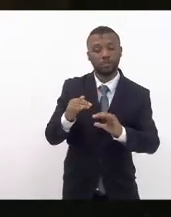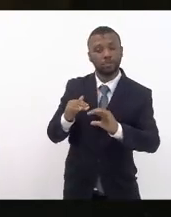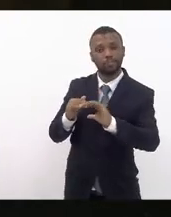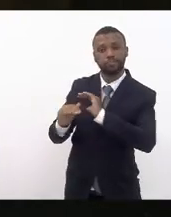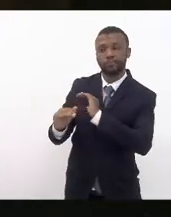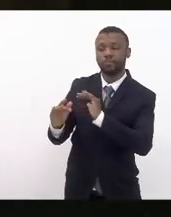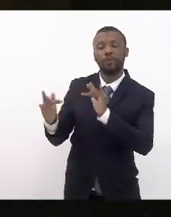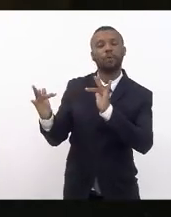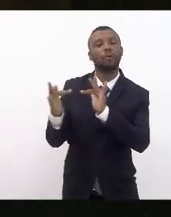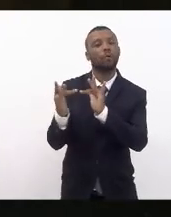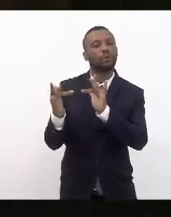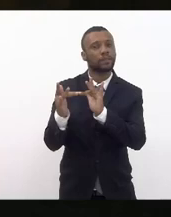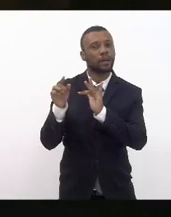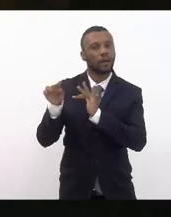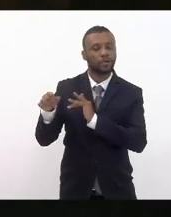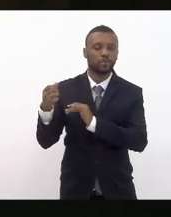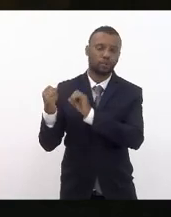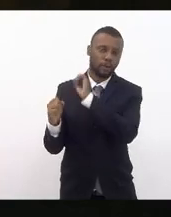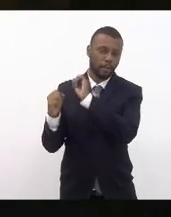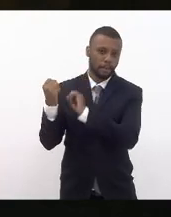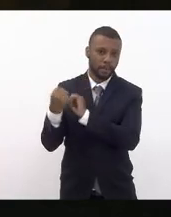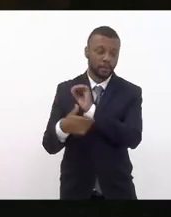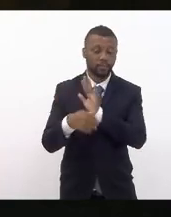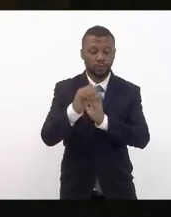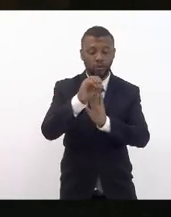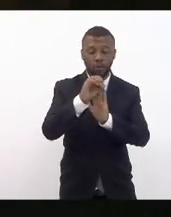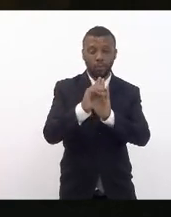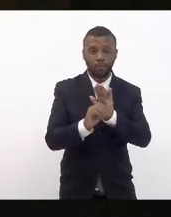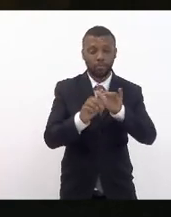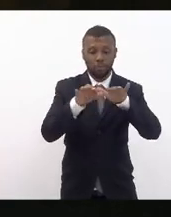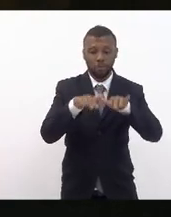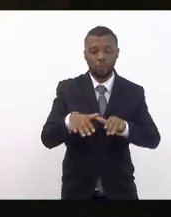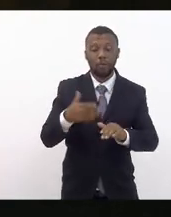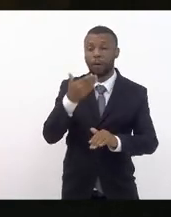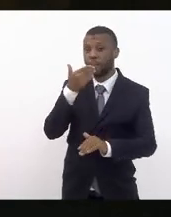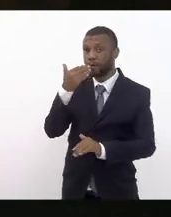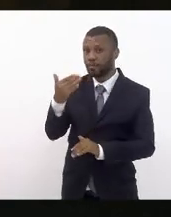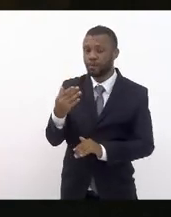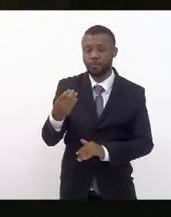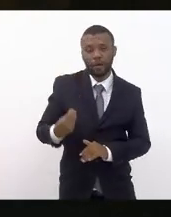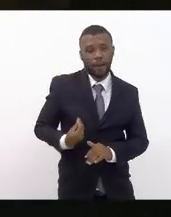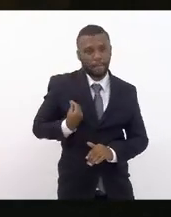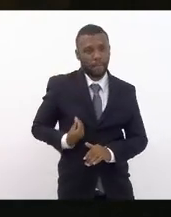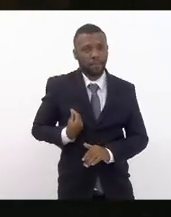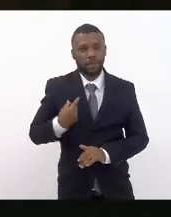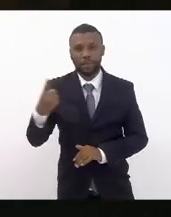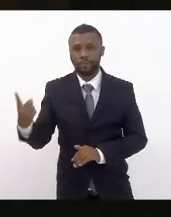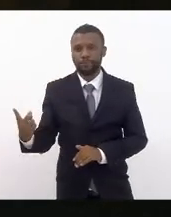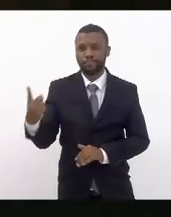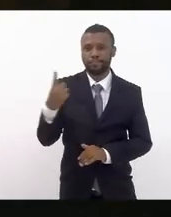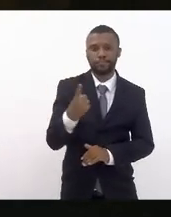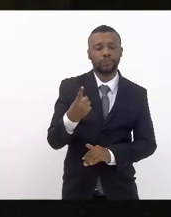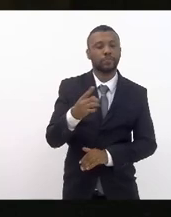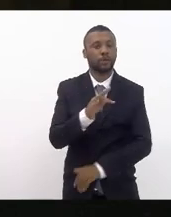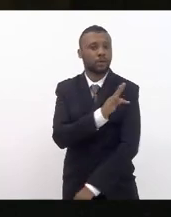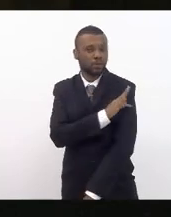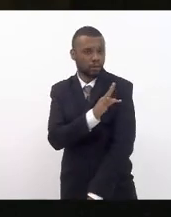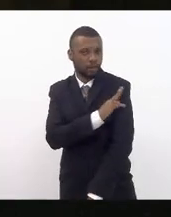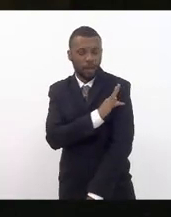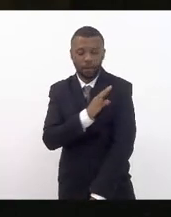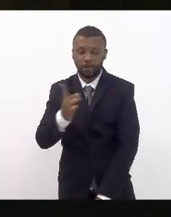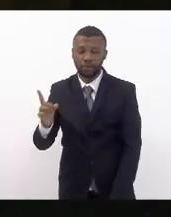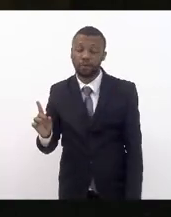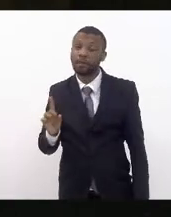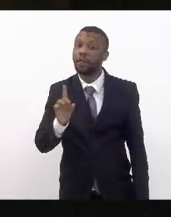empresa, encaminhei um ofício solicitando a presença, não é, dos seus técnicos ao